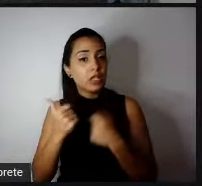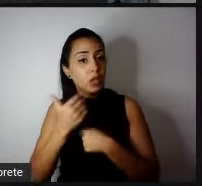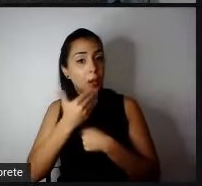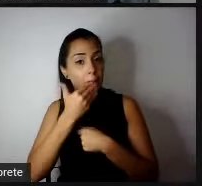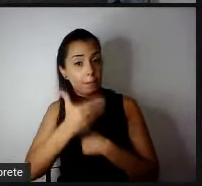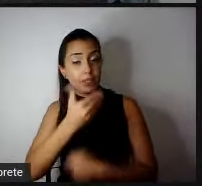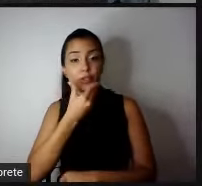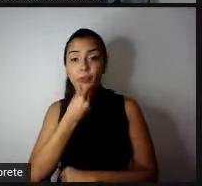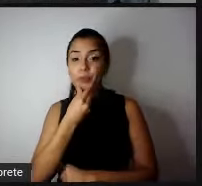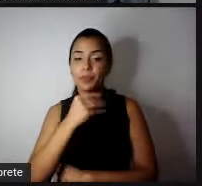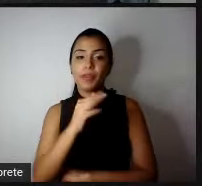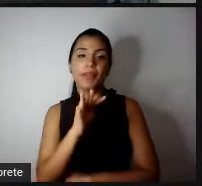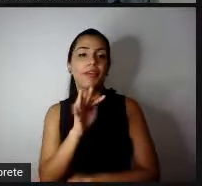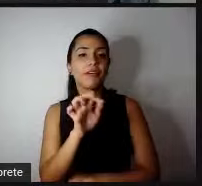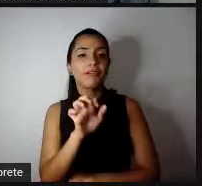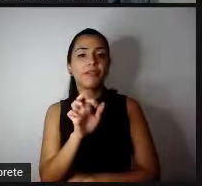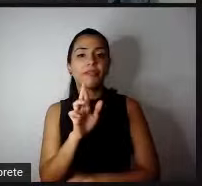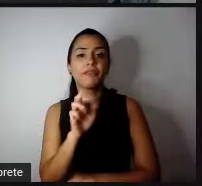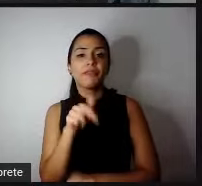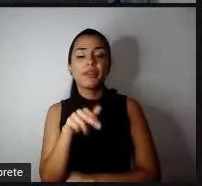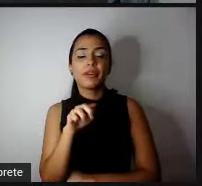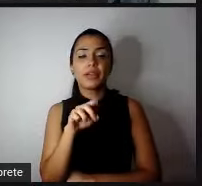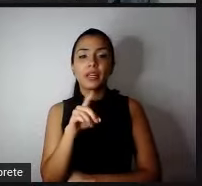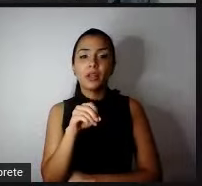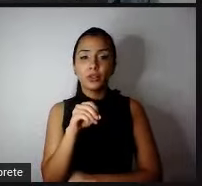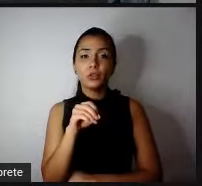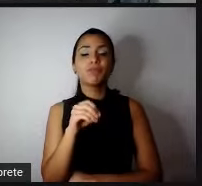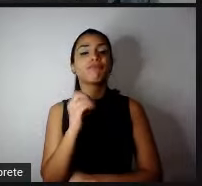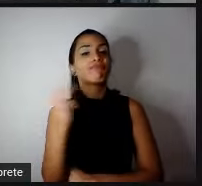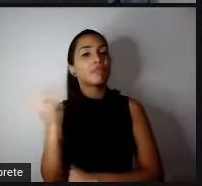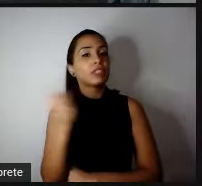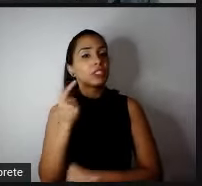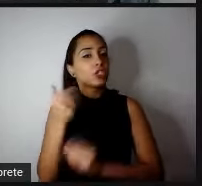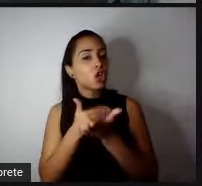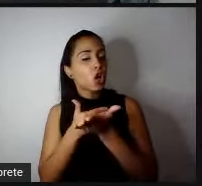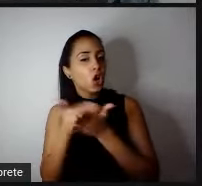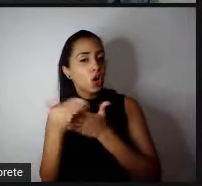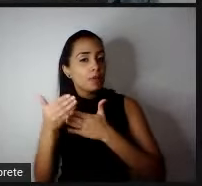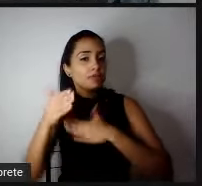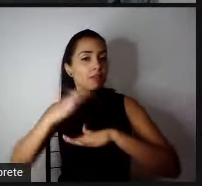gente começou a mexer